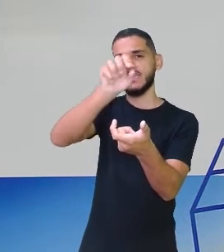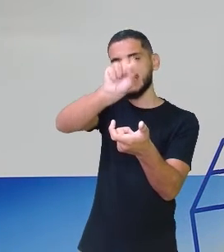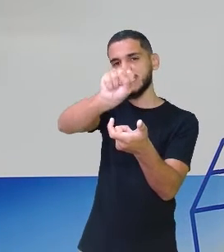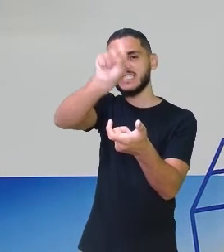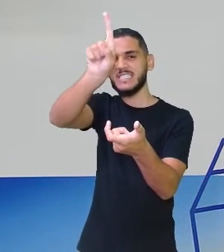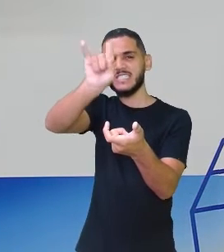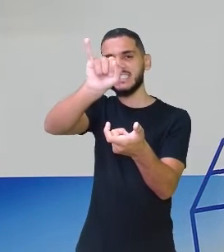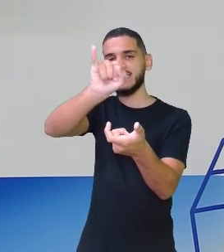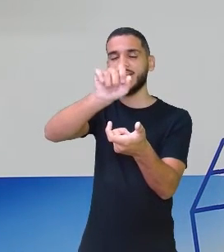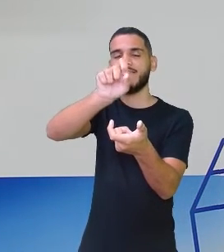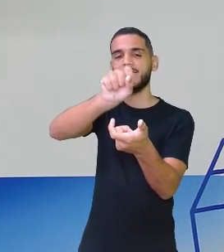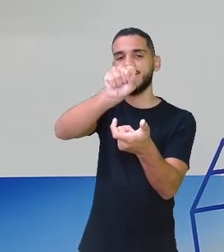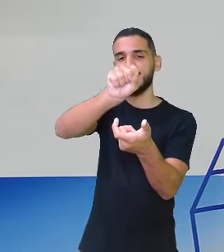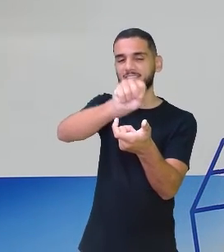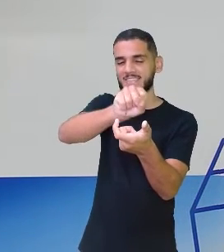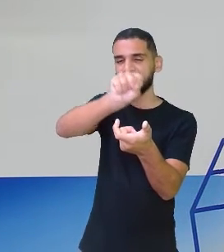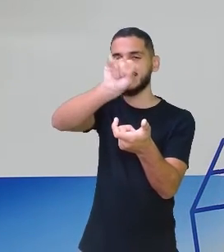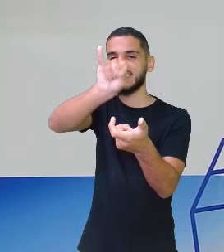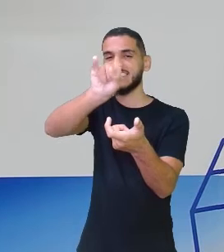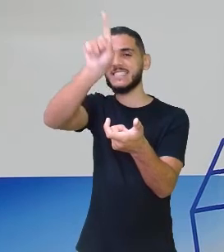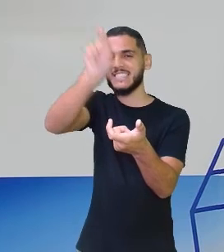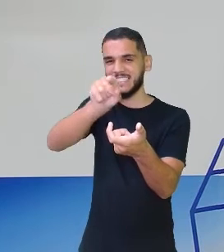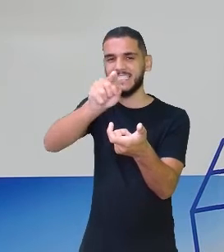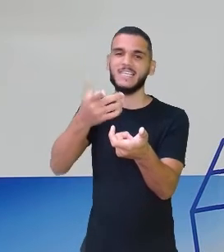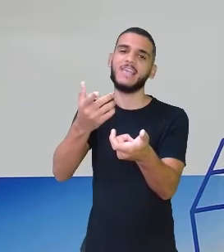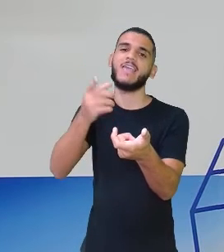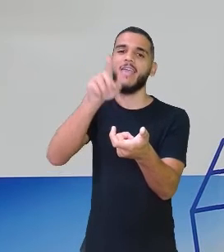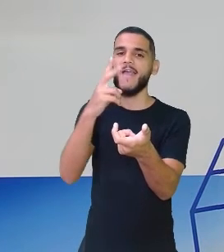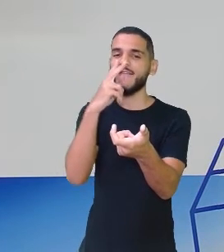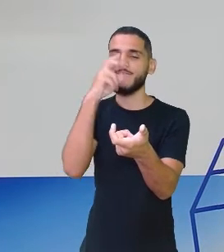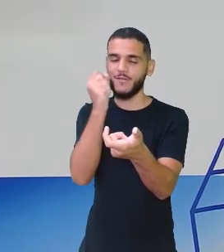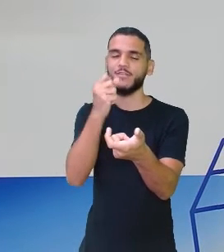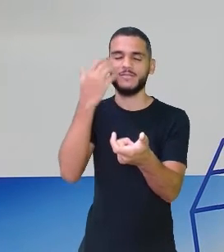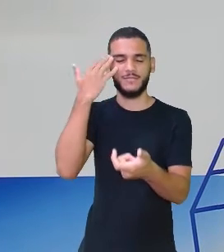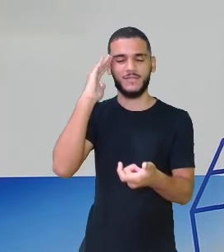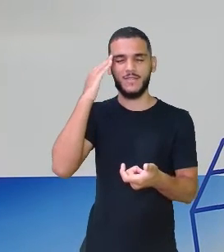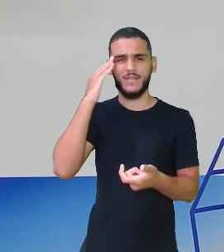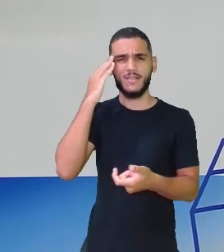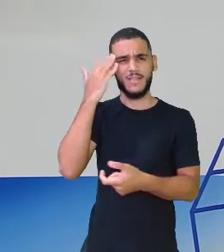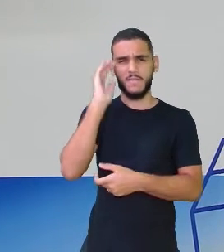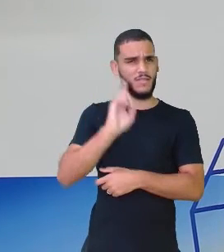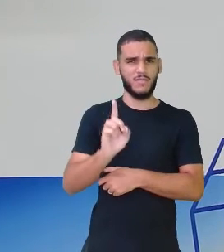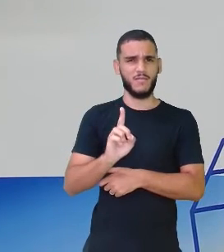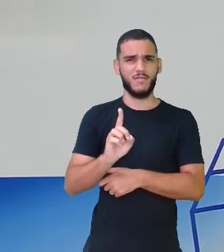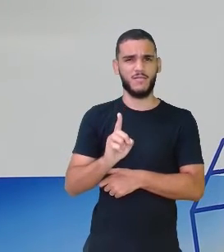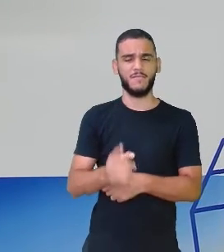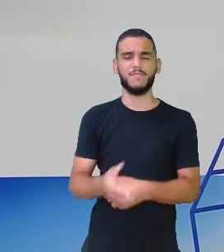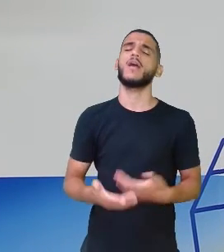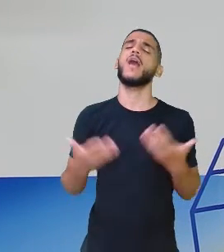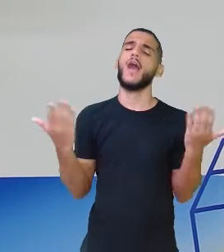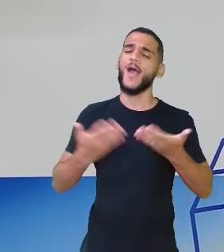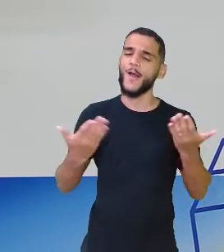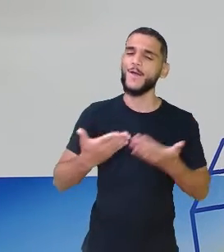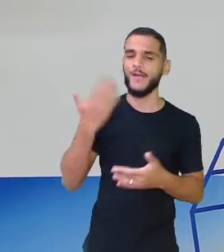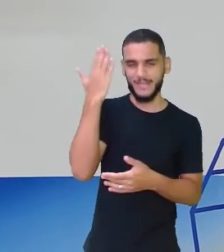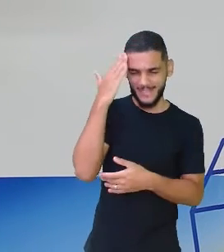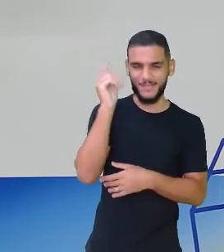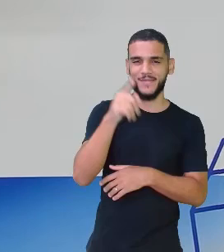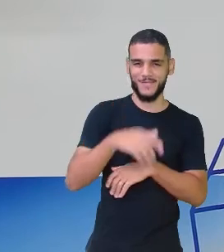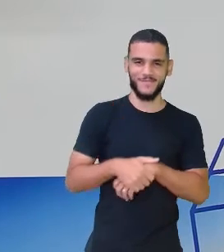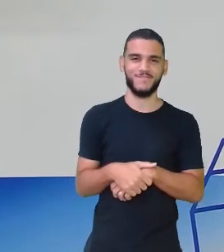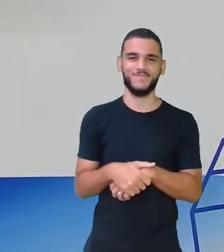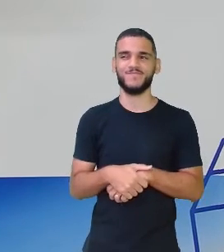sílaba si, que é a mais forte. Oxente, não sabia não? Pois fique sabendo agora.